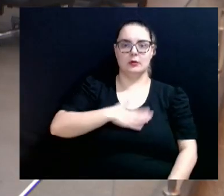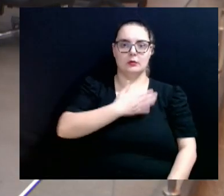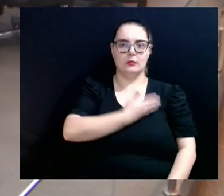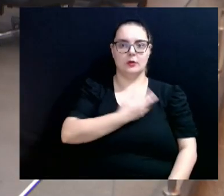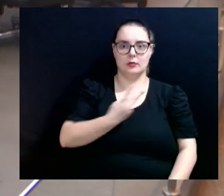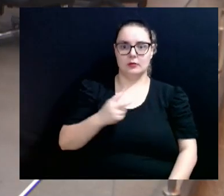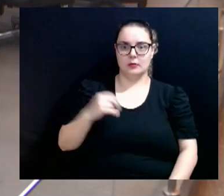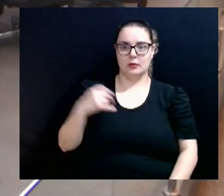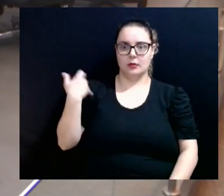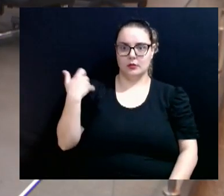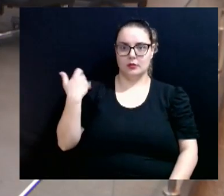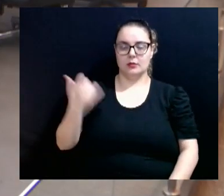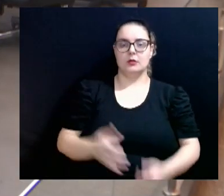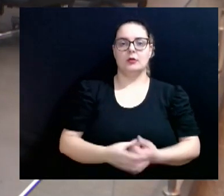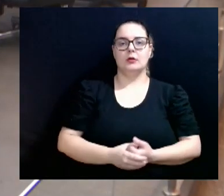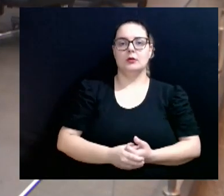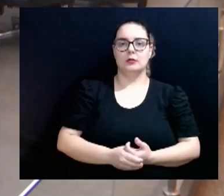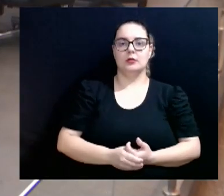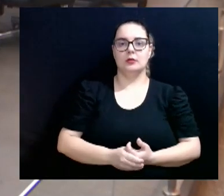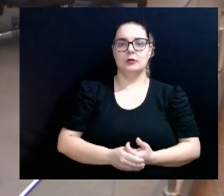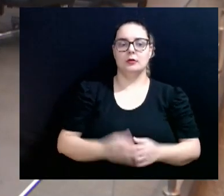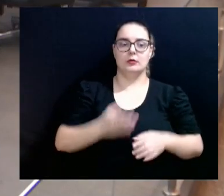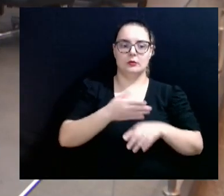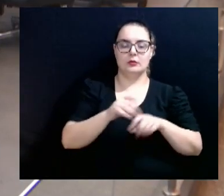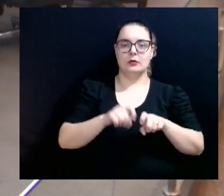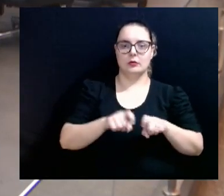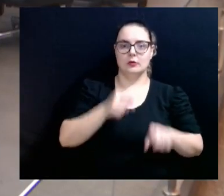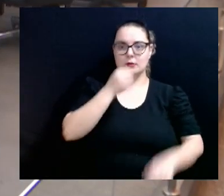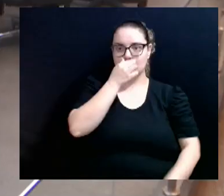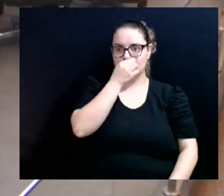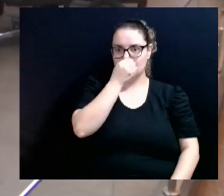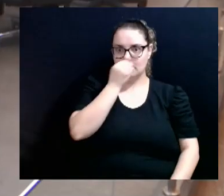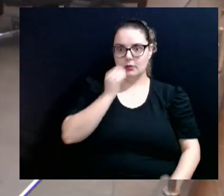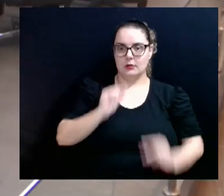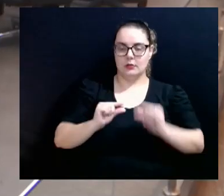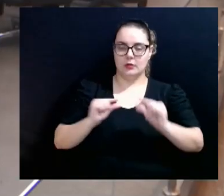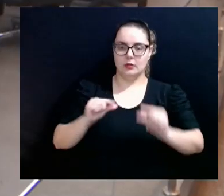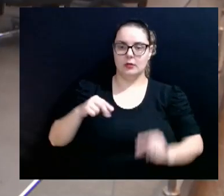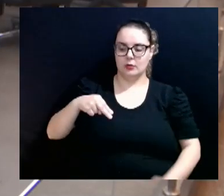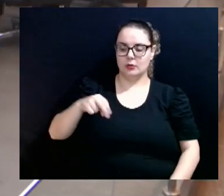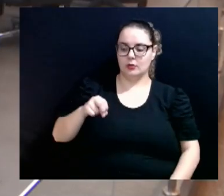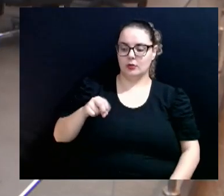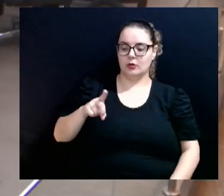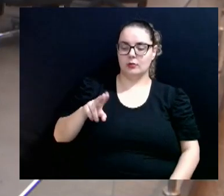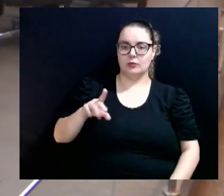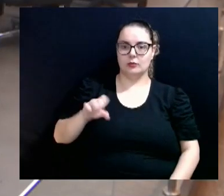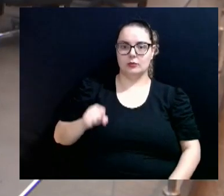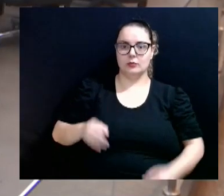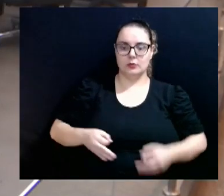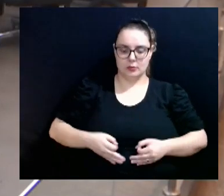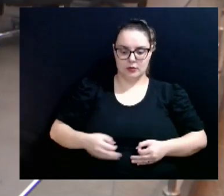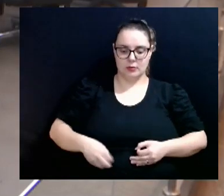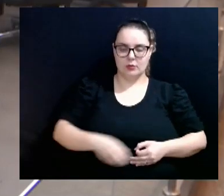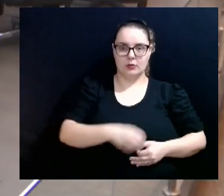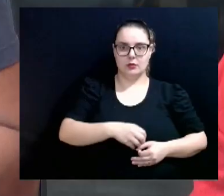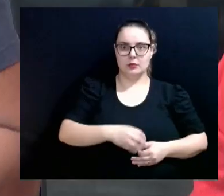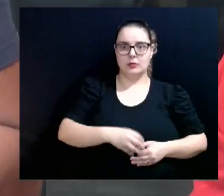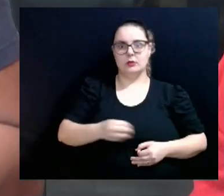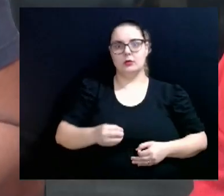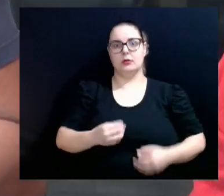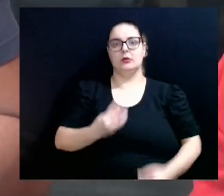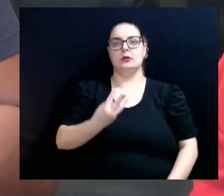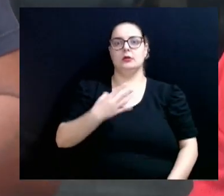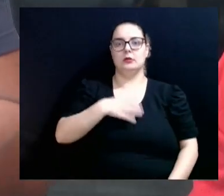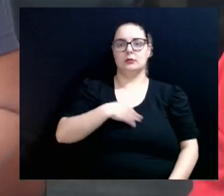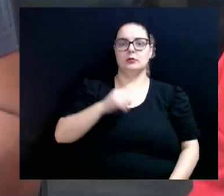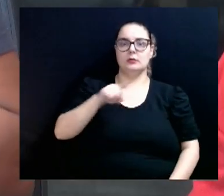ela foi ao médico, tinha pequenos nódulos no ovário dela e arrancaram um. E ela teve 3 filhos depois, mas só que não falaram para